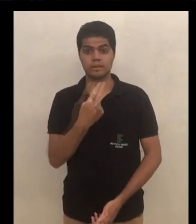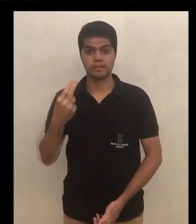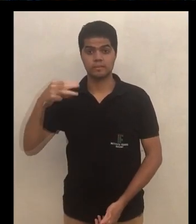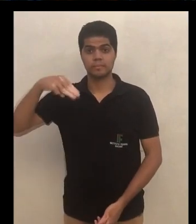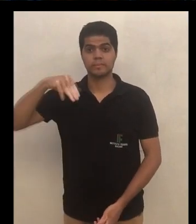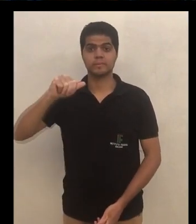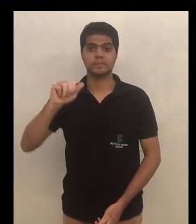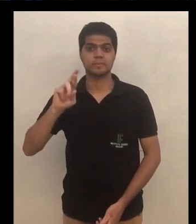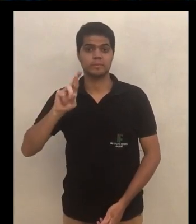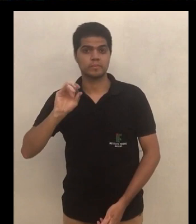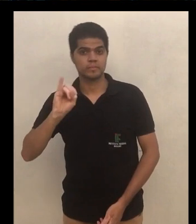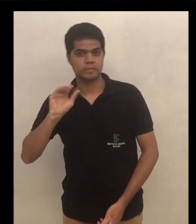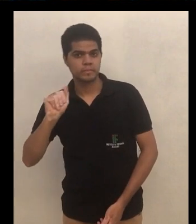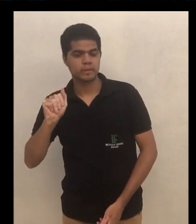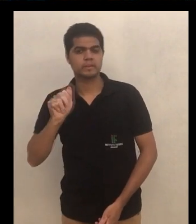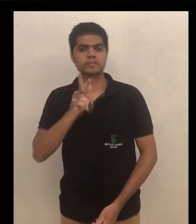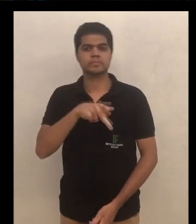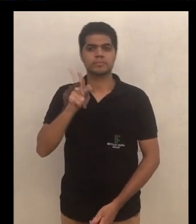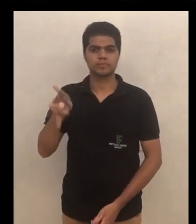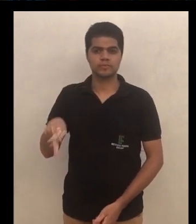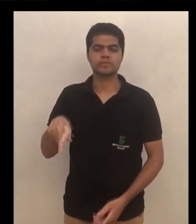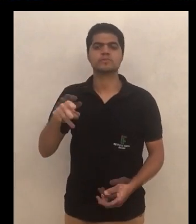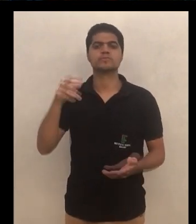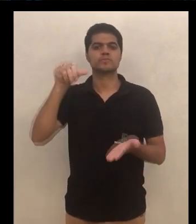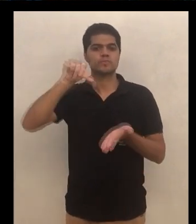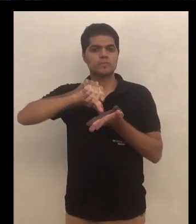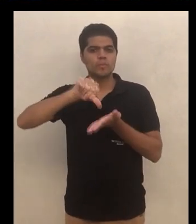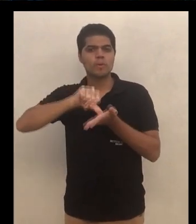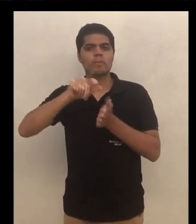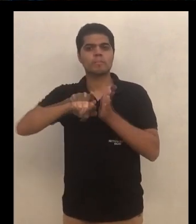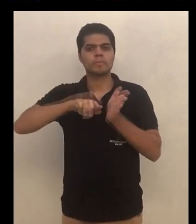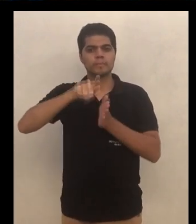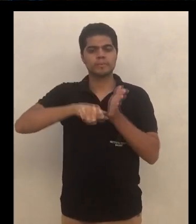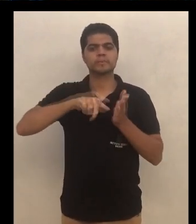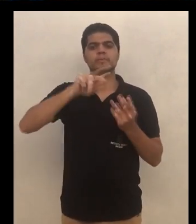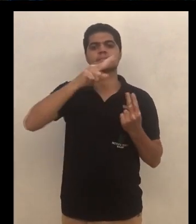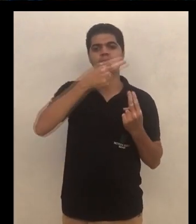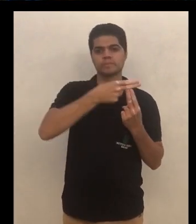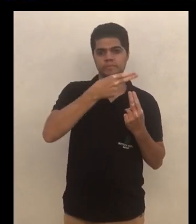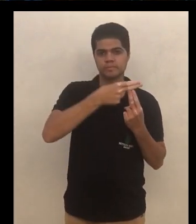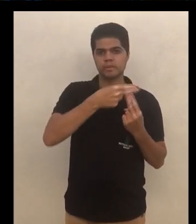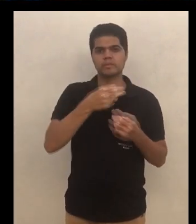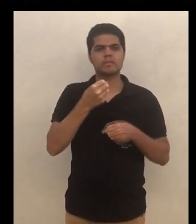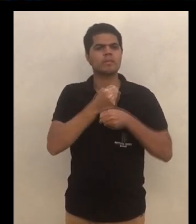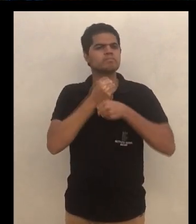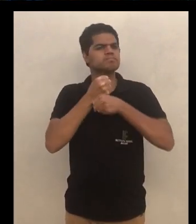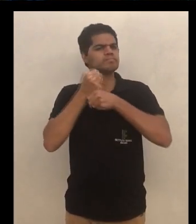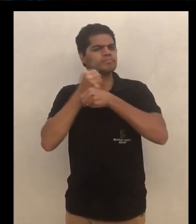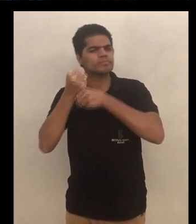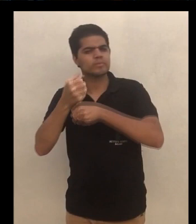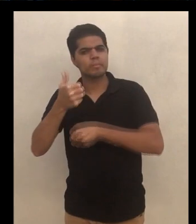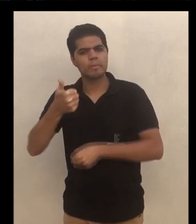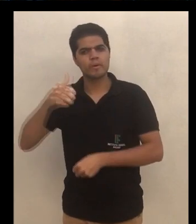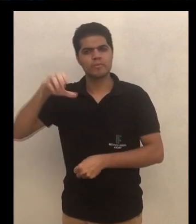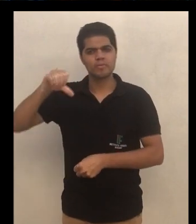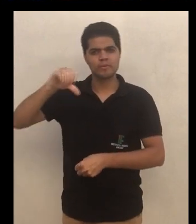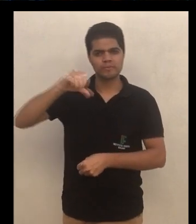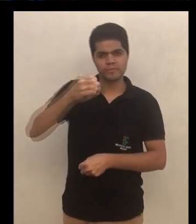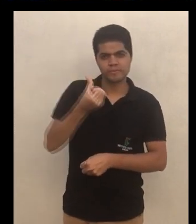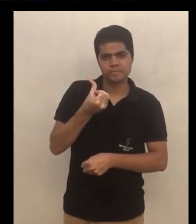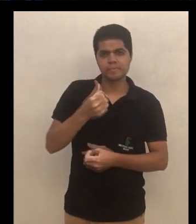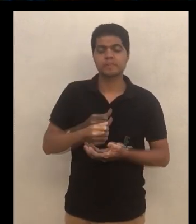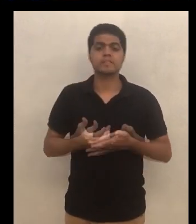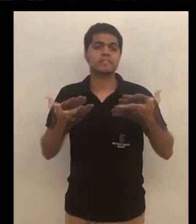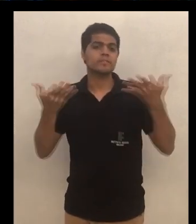Olá, meu nome é Maria do Socorro Mercedes, sou professora do IFE Baiano, campus Guanambi, desde